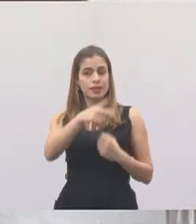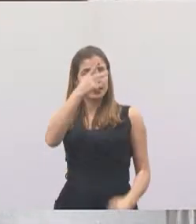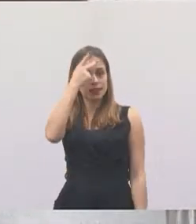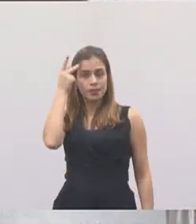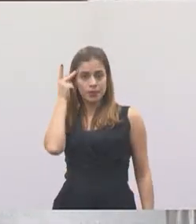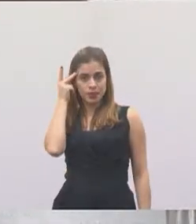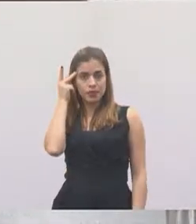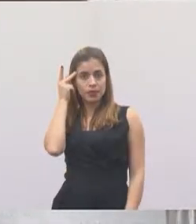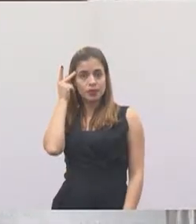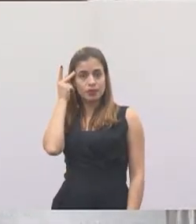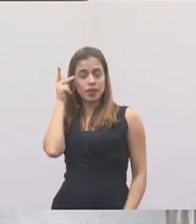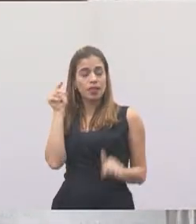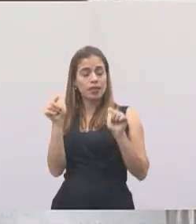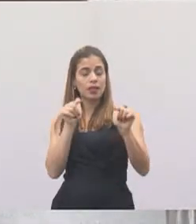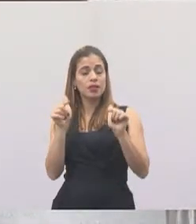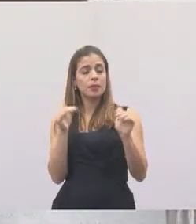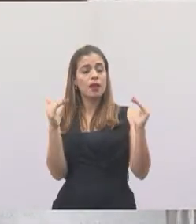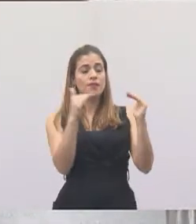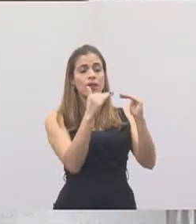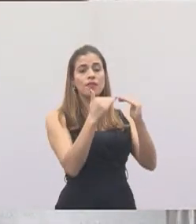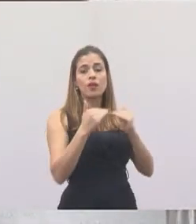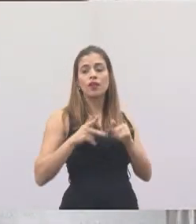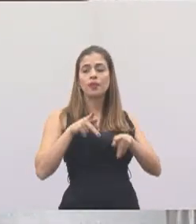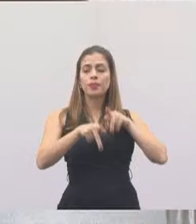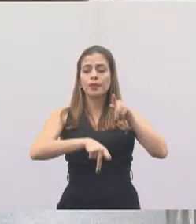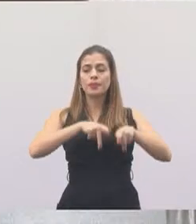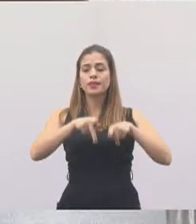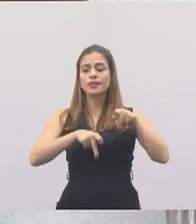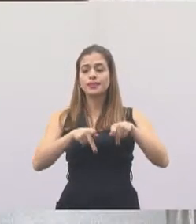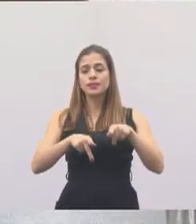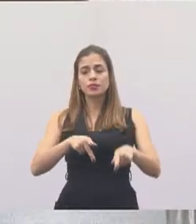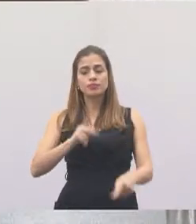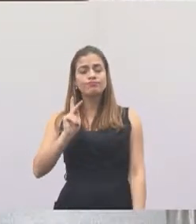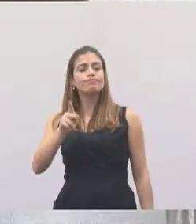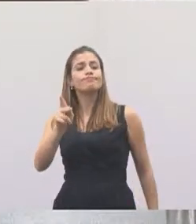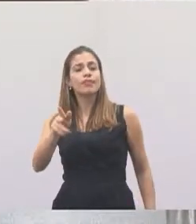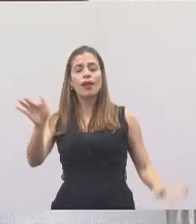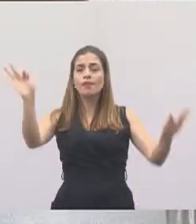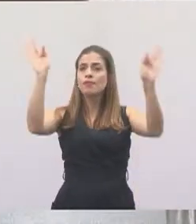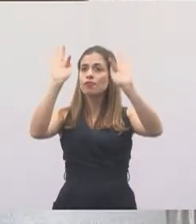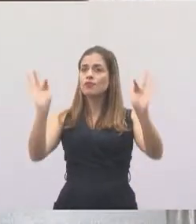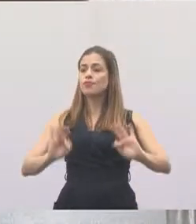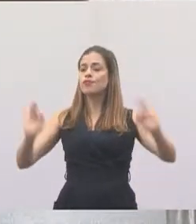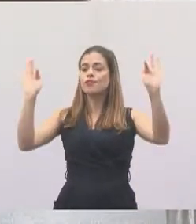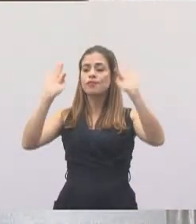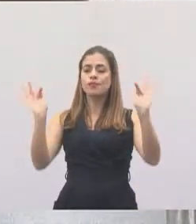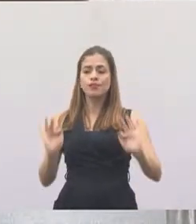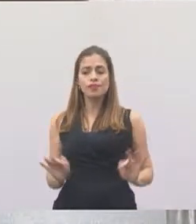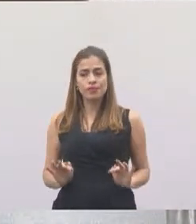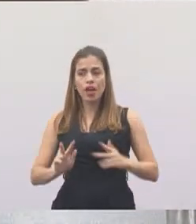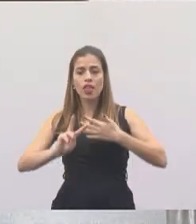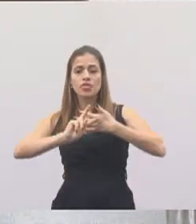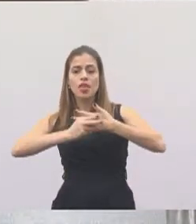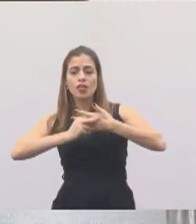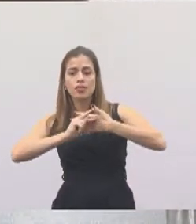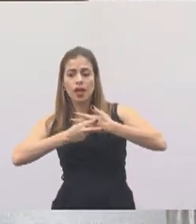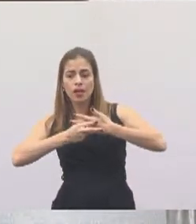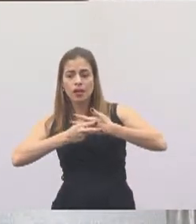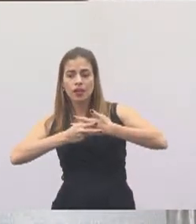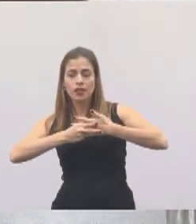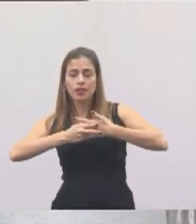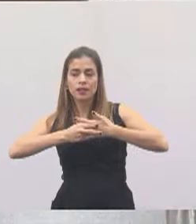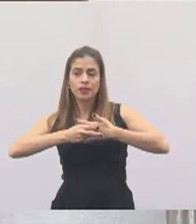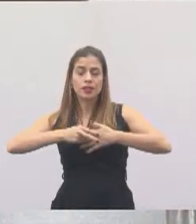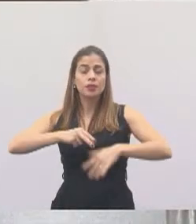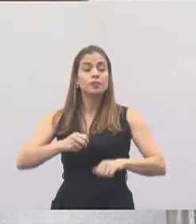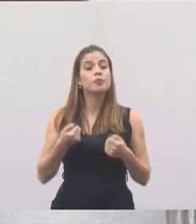que trabalha a favor da população, a gente sempre vai ficar feliz com os resultados. E isso eu